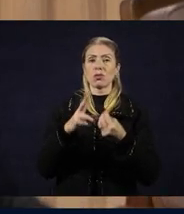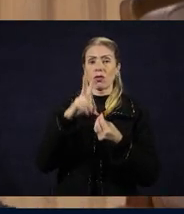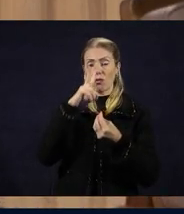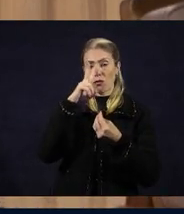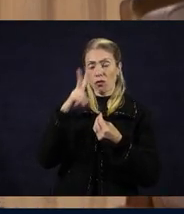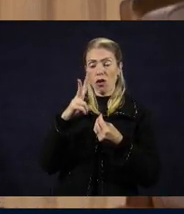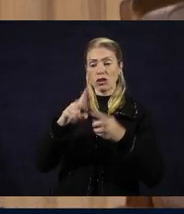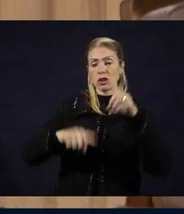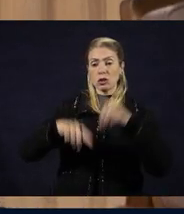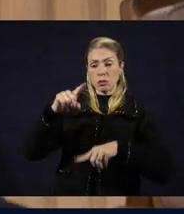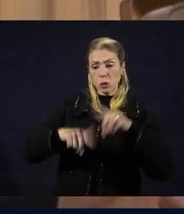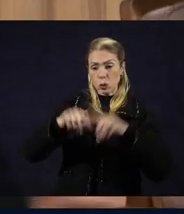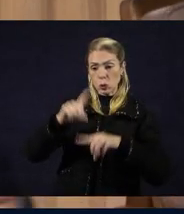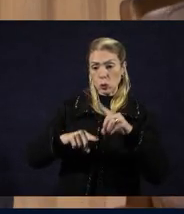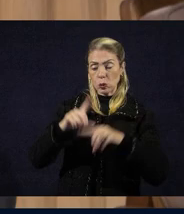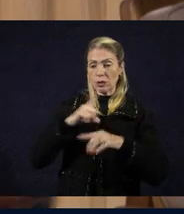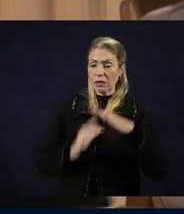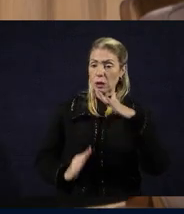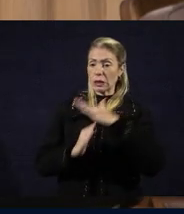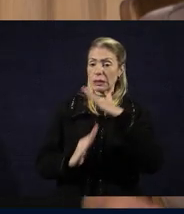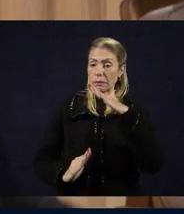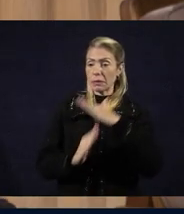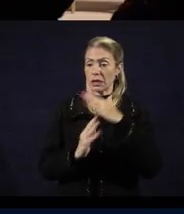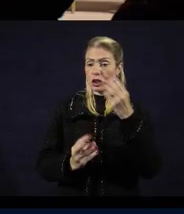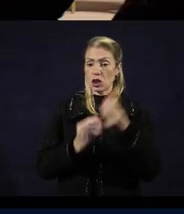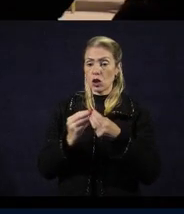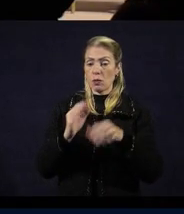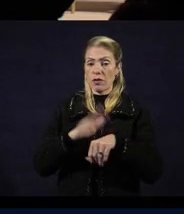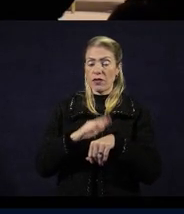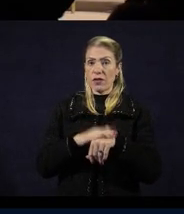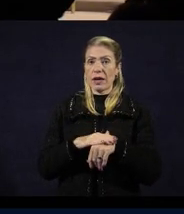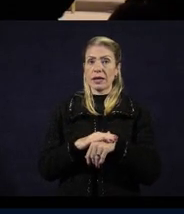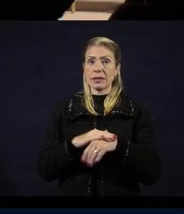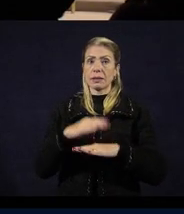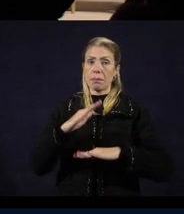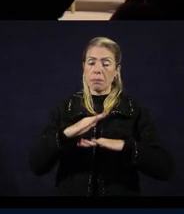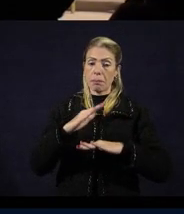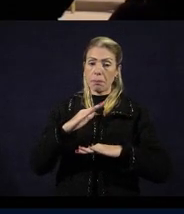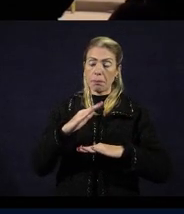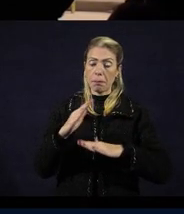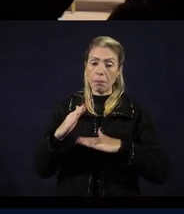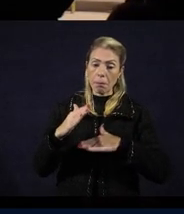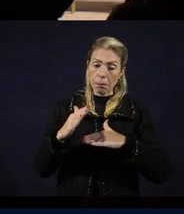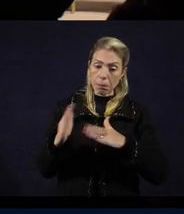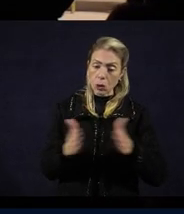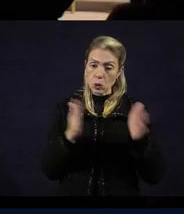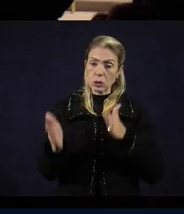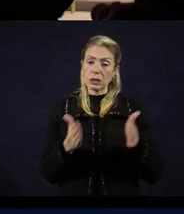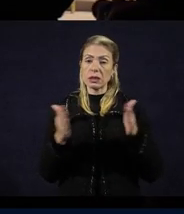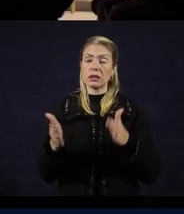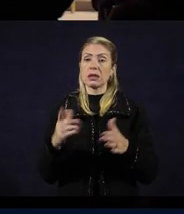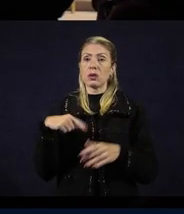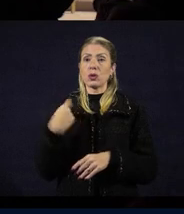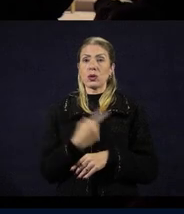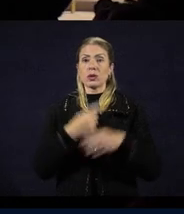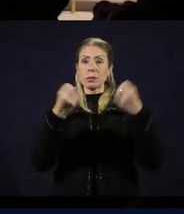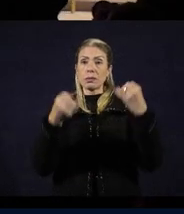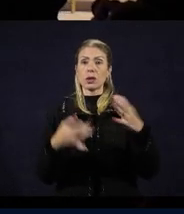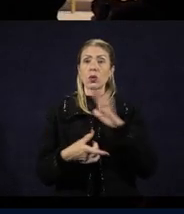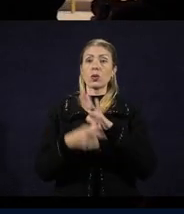limites de produção em especial pela utilização das terras por todos aqueles fatores que a gente explorou anteriormente